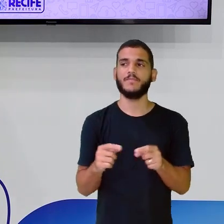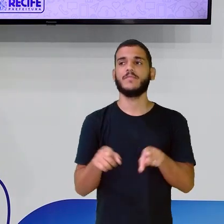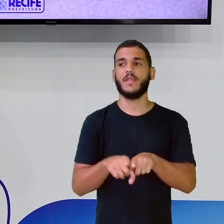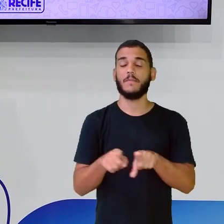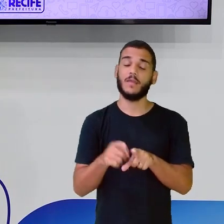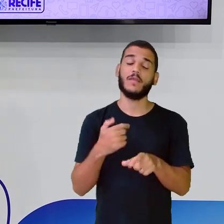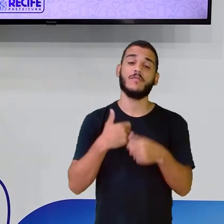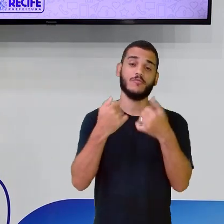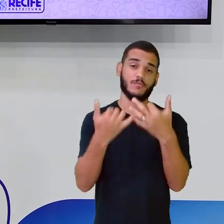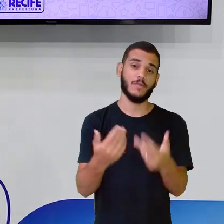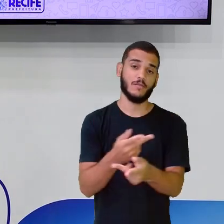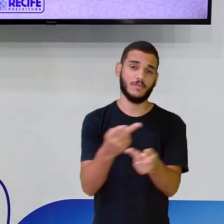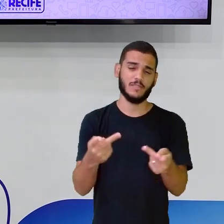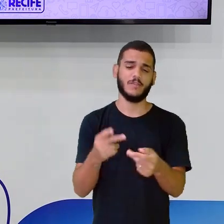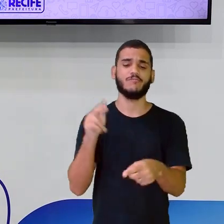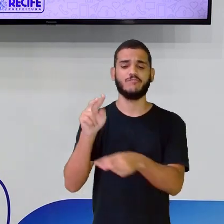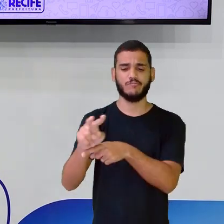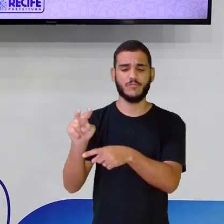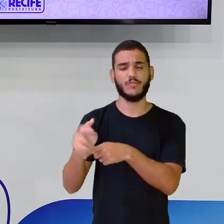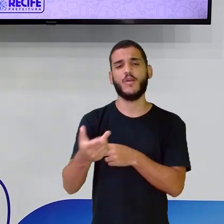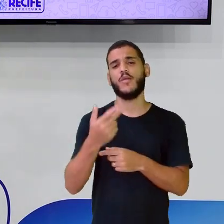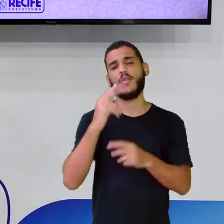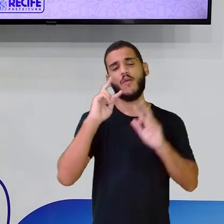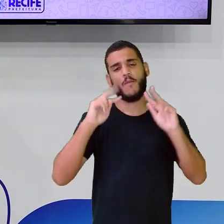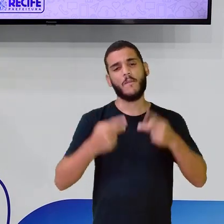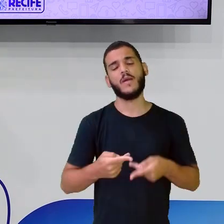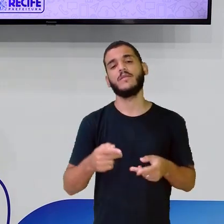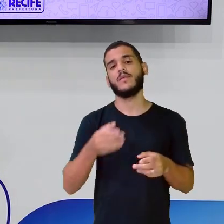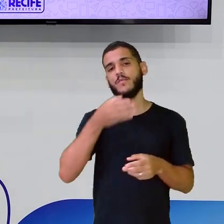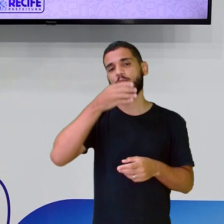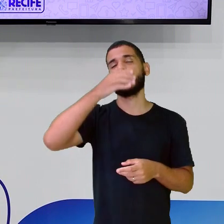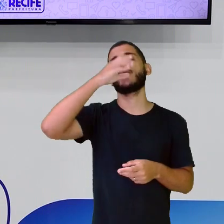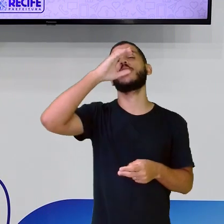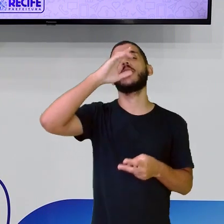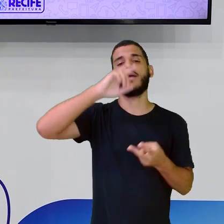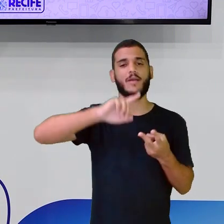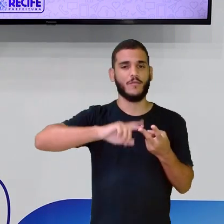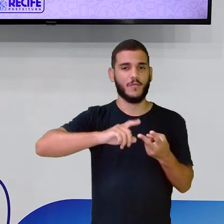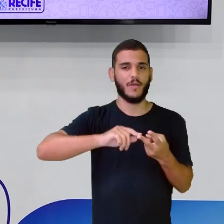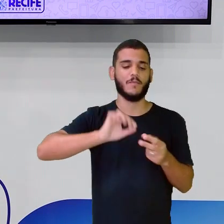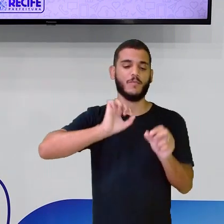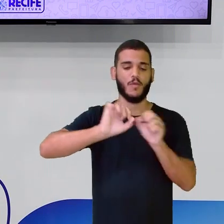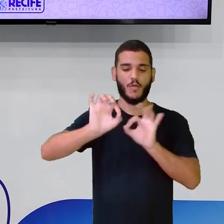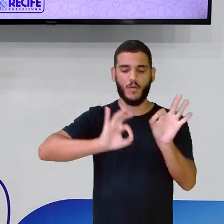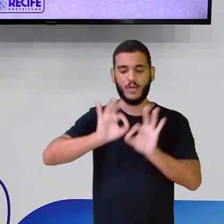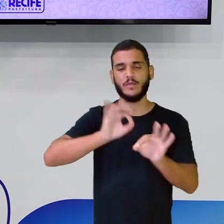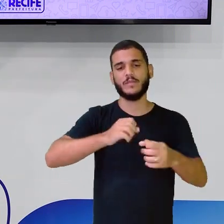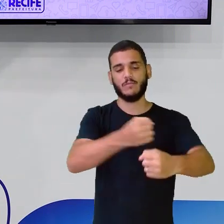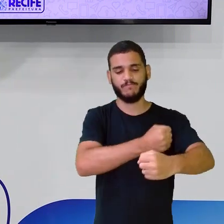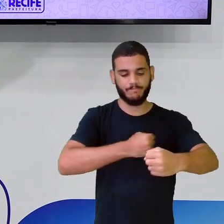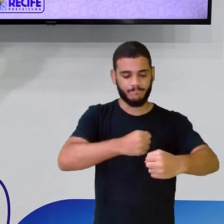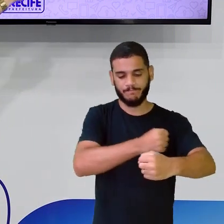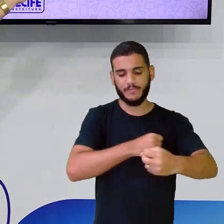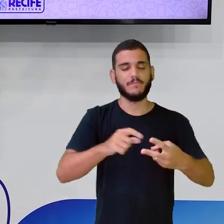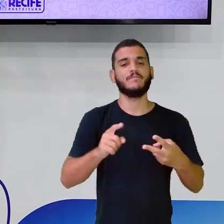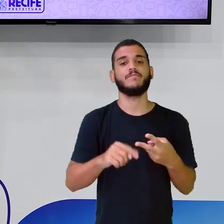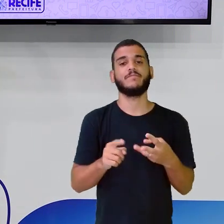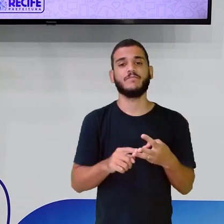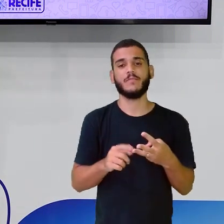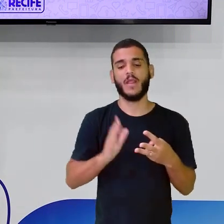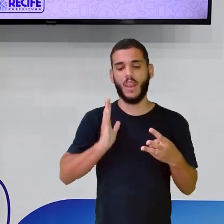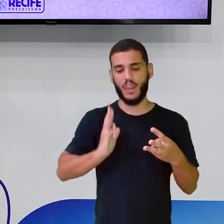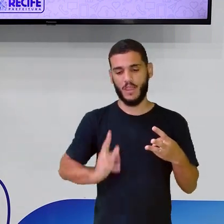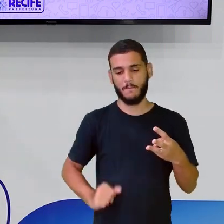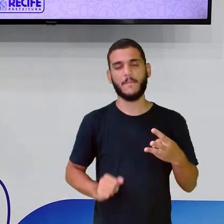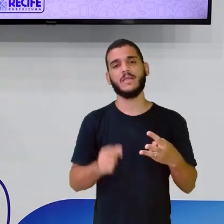eu falo de abastecimento humano, eu estou falando em tomar a água, preparar comida, higiene, né?